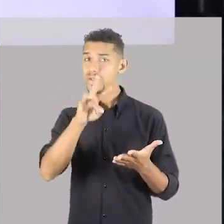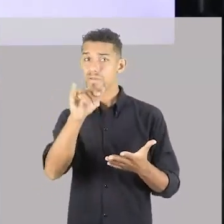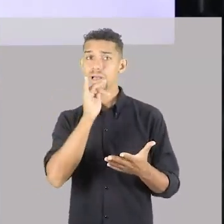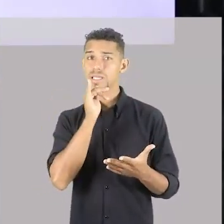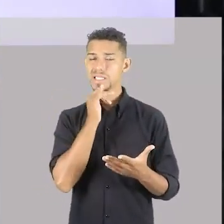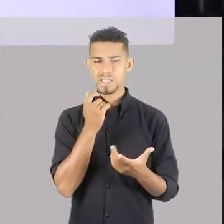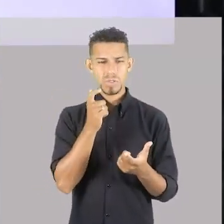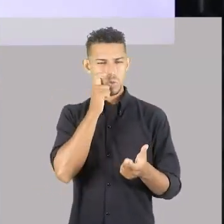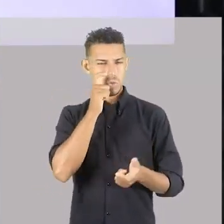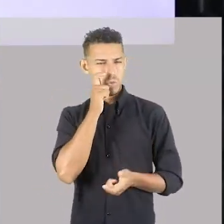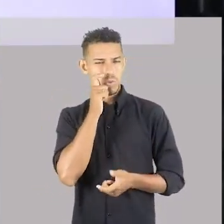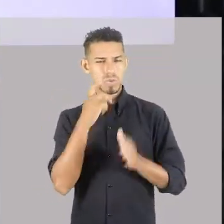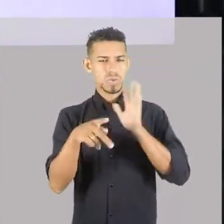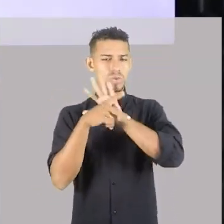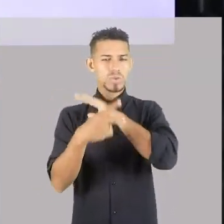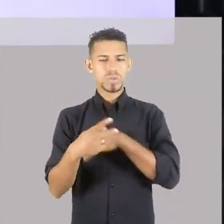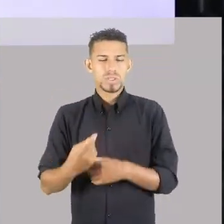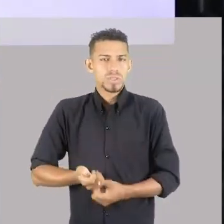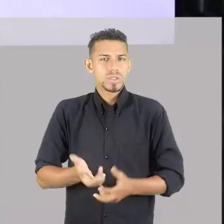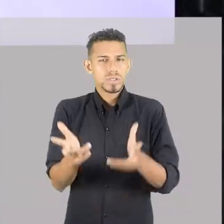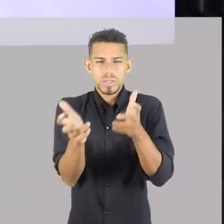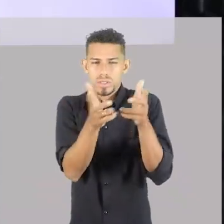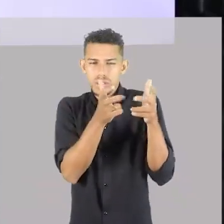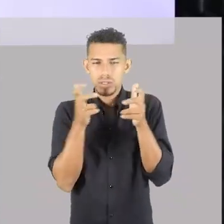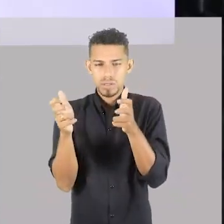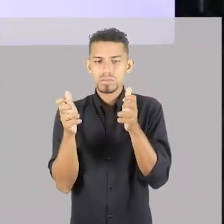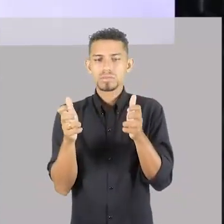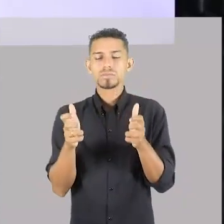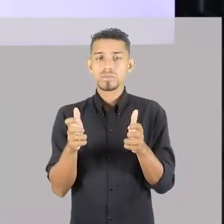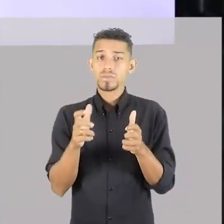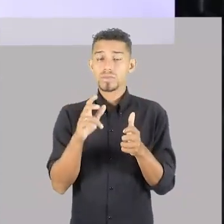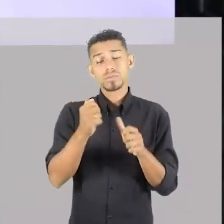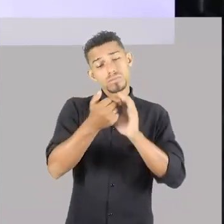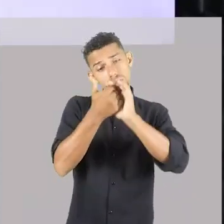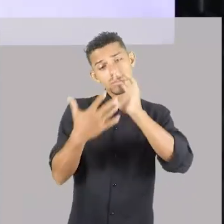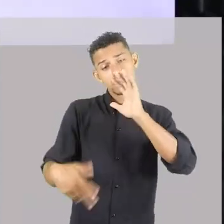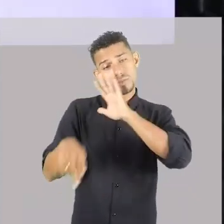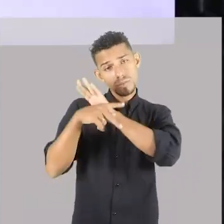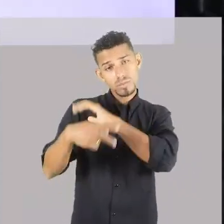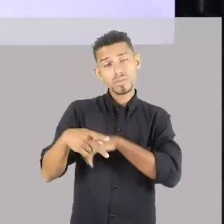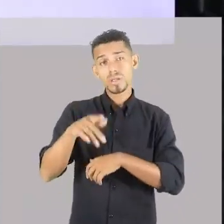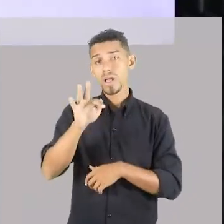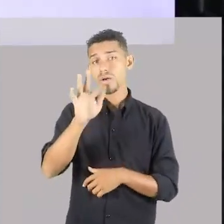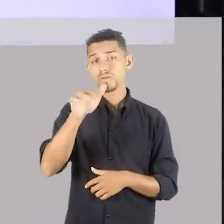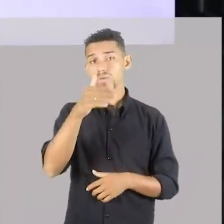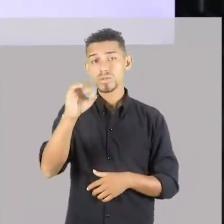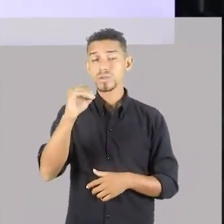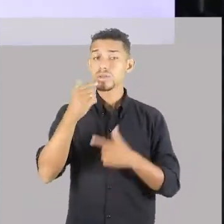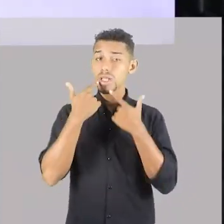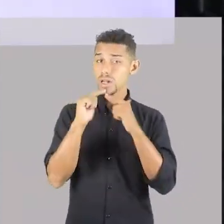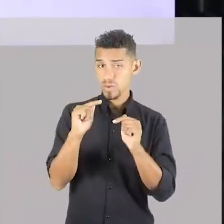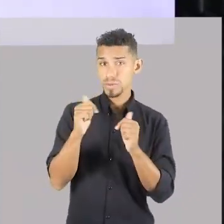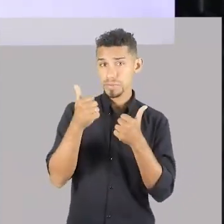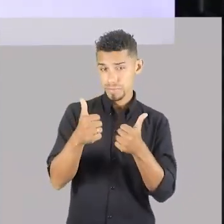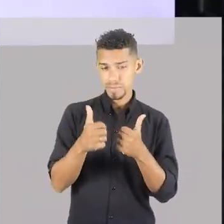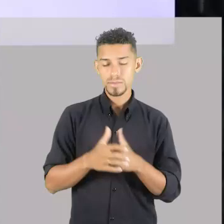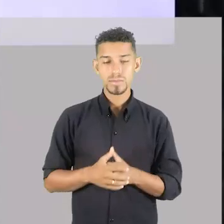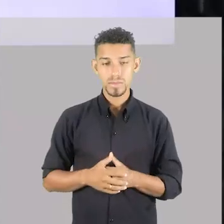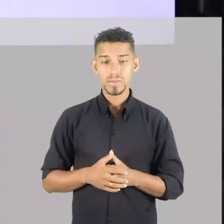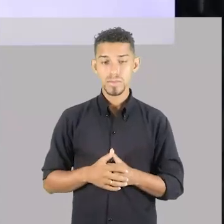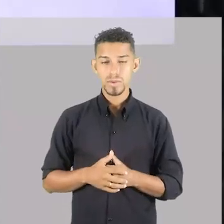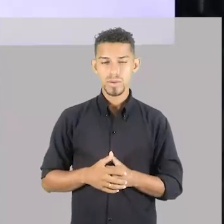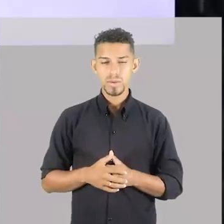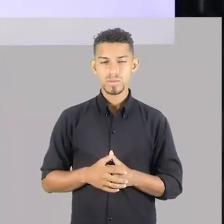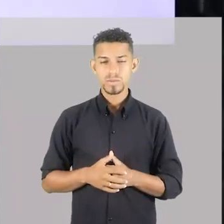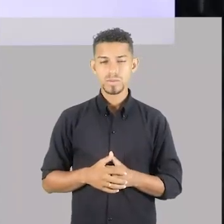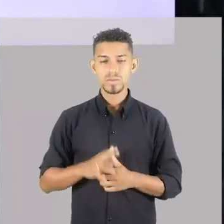suas impressões, você vai deixar as suas percepções. Então, isso caracteriza a função da linguagem, tá? Então, nós vimos,